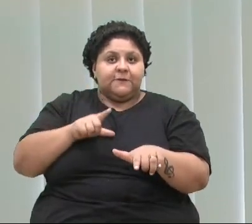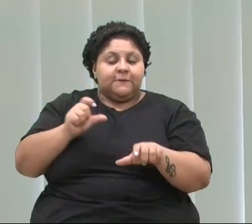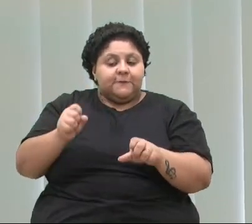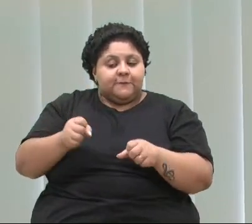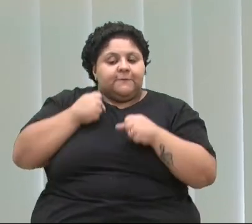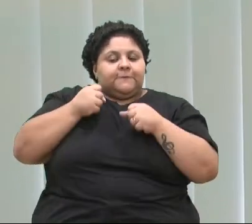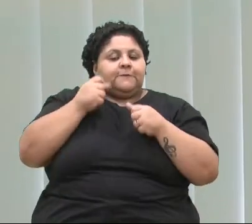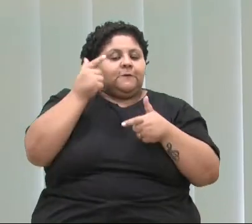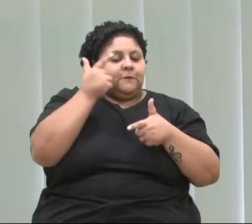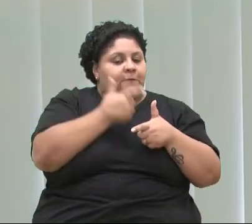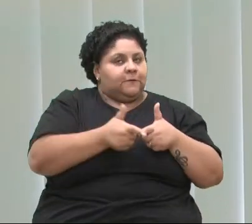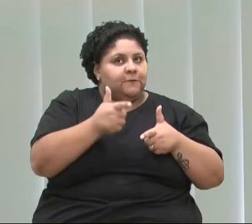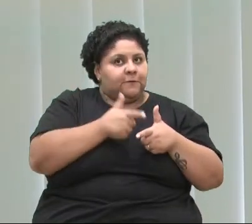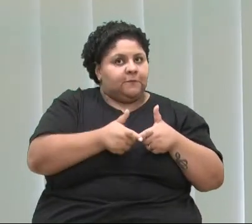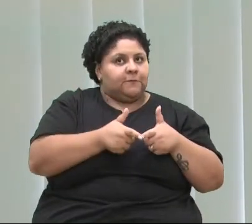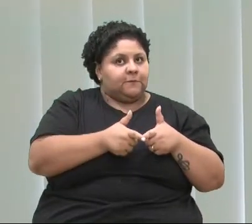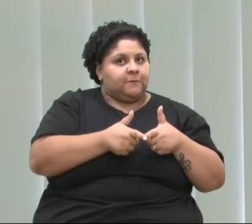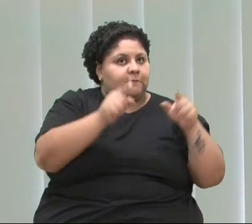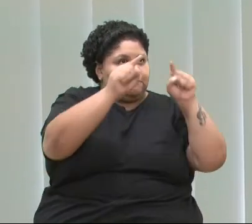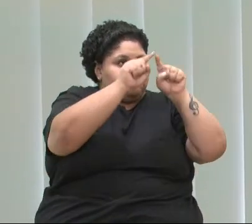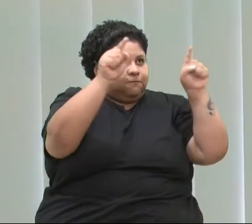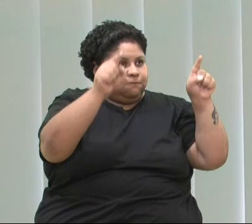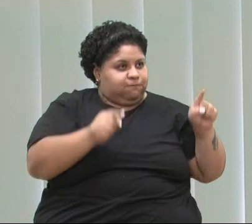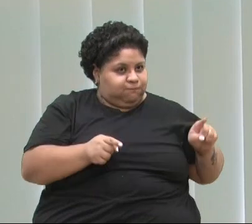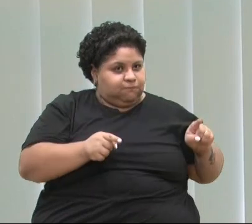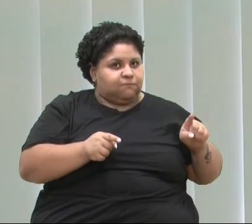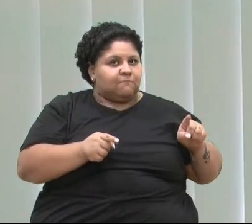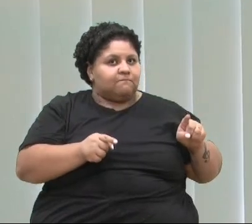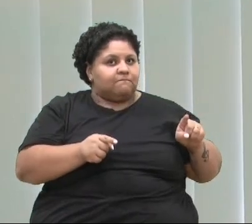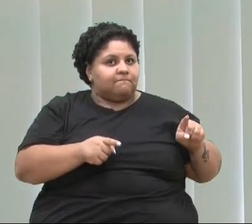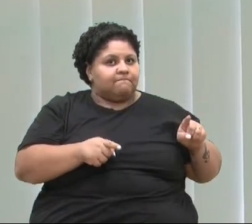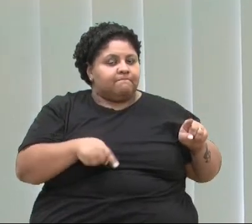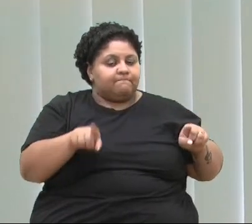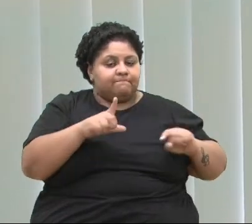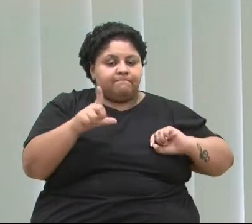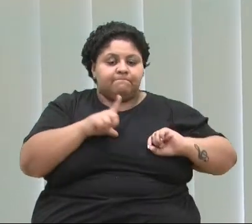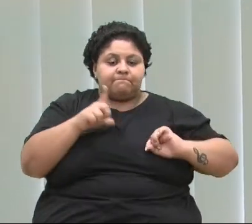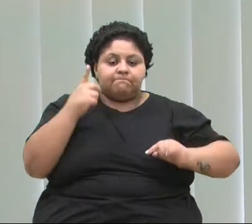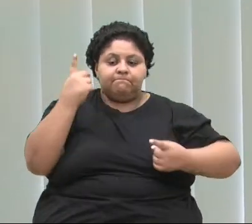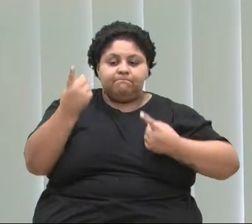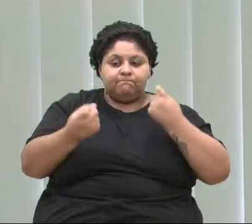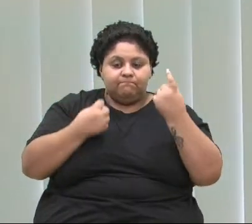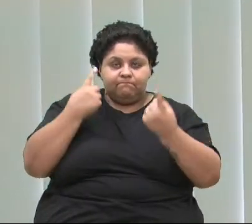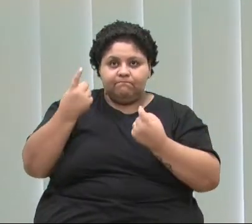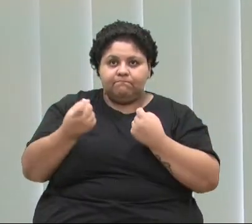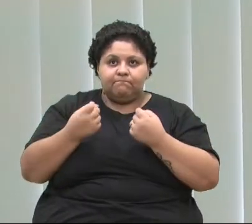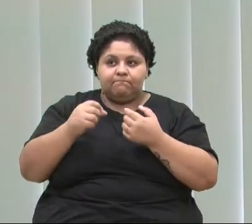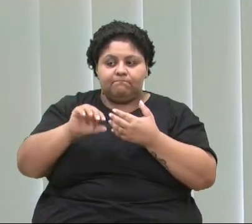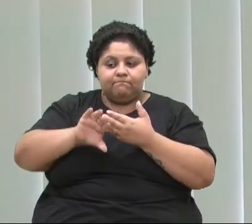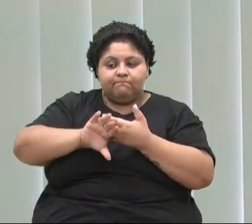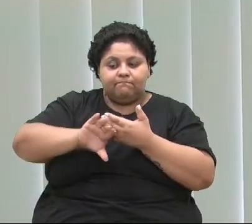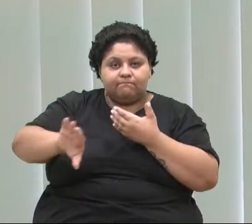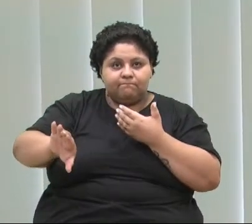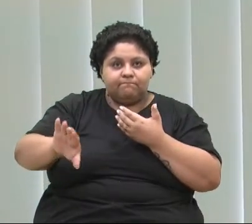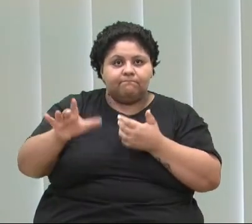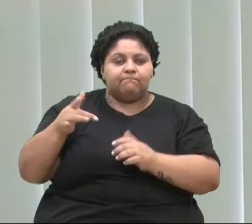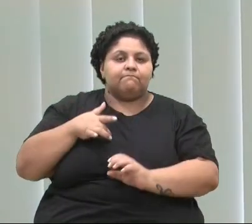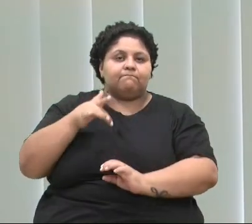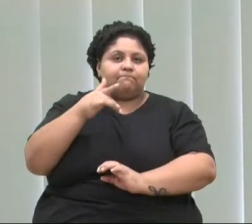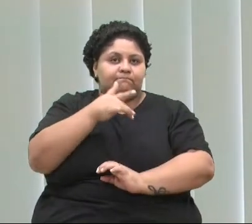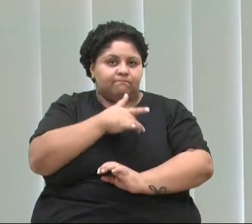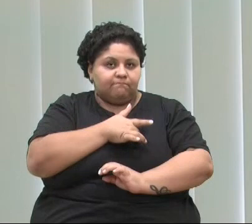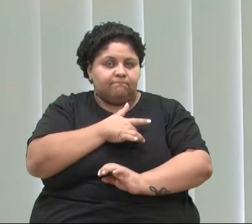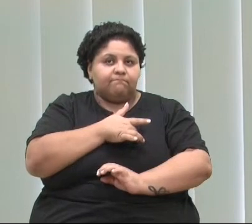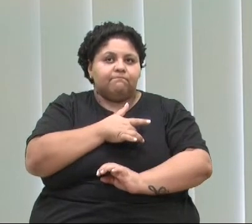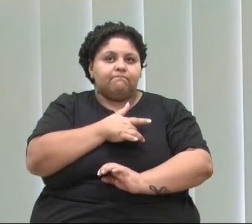problema com servidores, né? Porque a gente tem alguns que estão de licença saúde, a gente